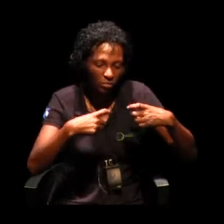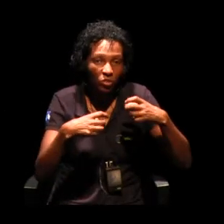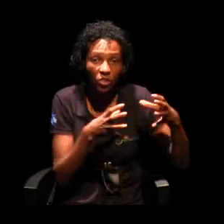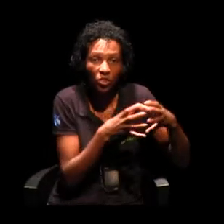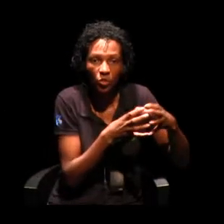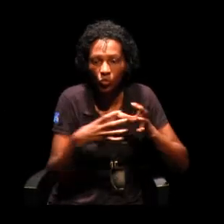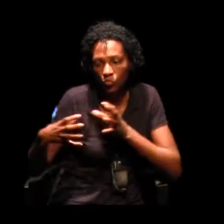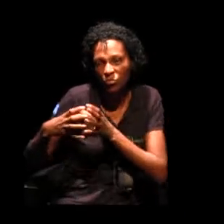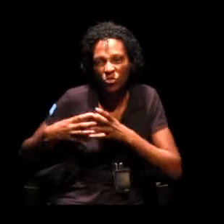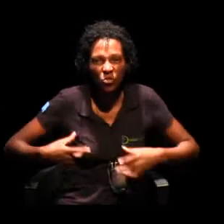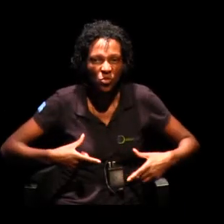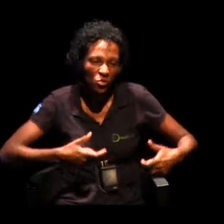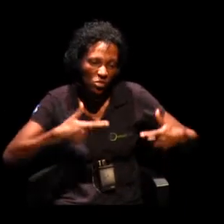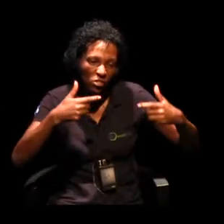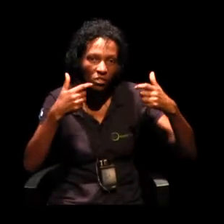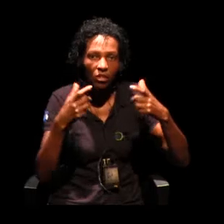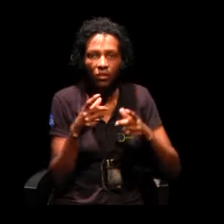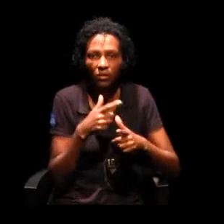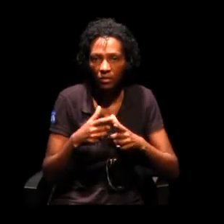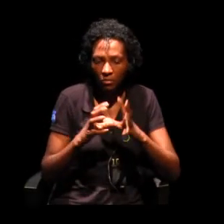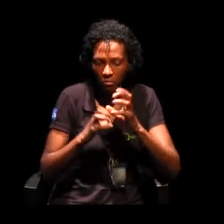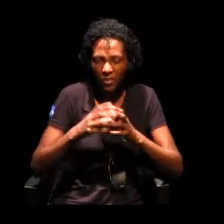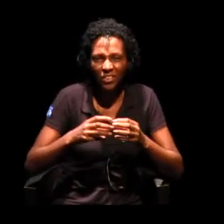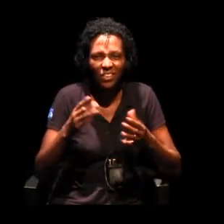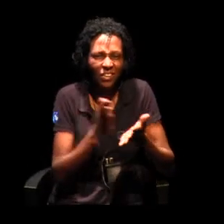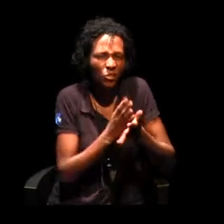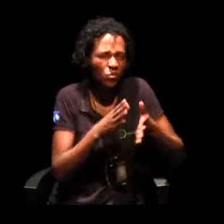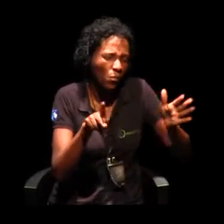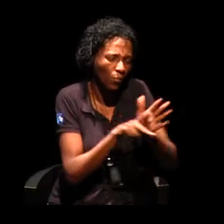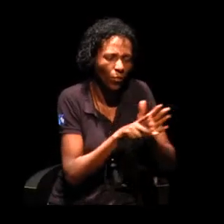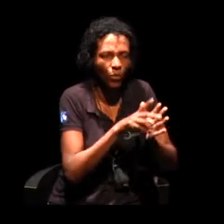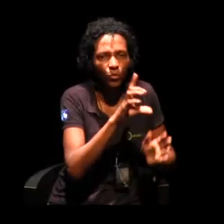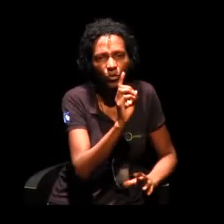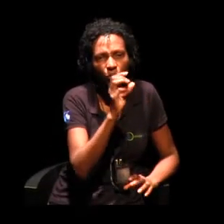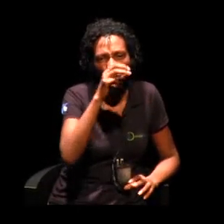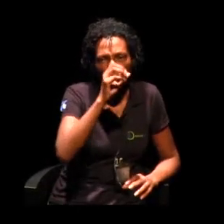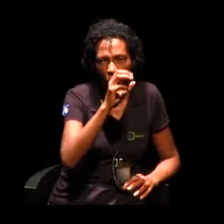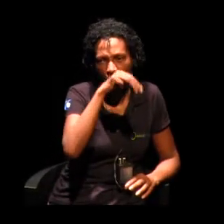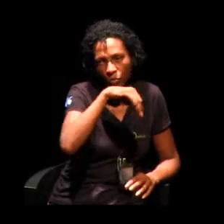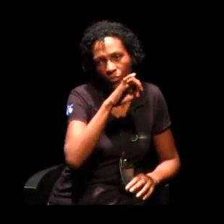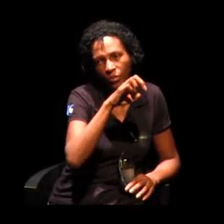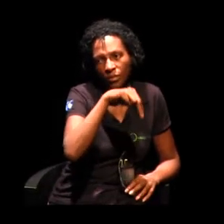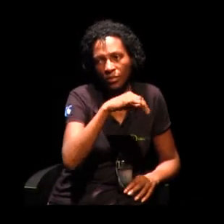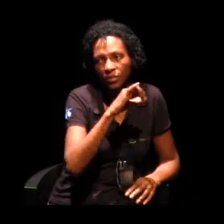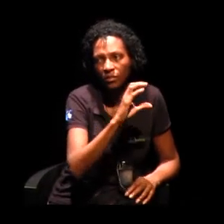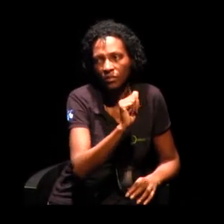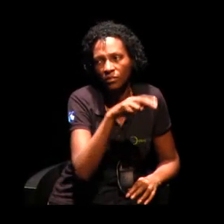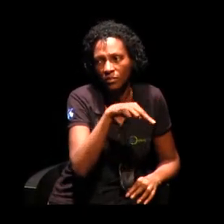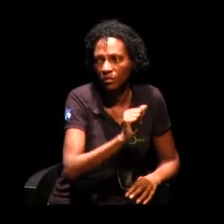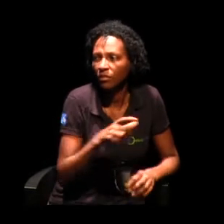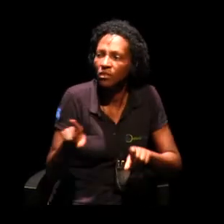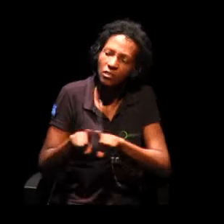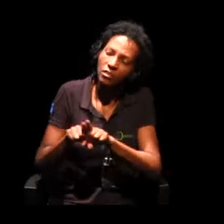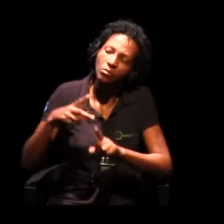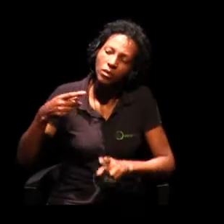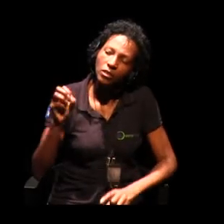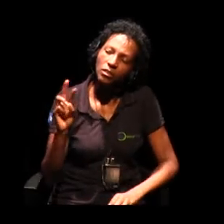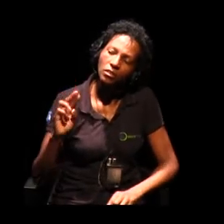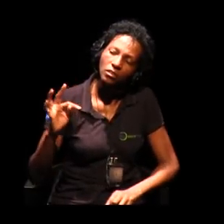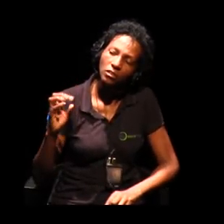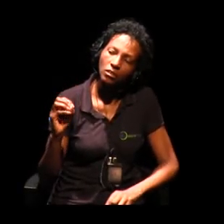muita violência de gangues, e existem gangues dominicanas e porto-riquenhas. E